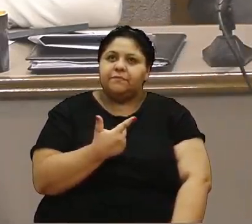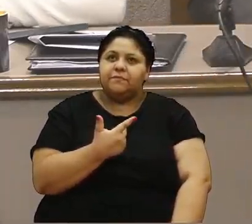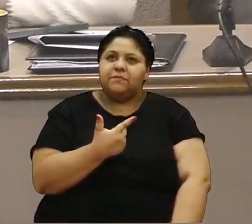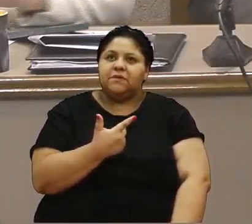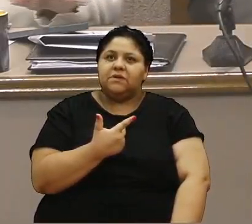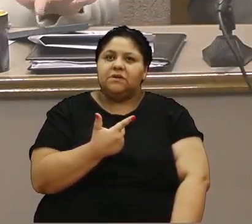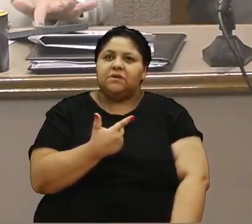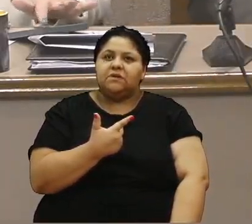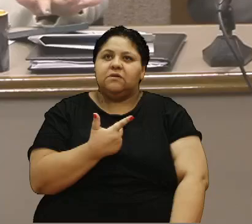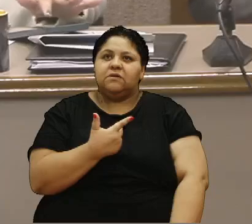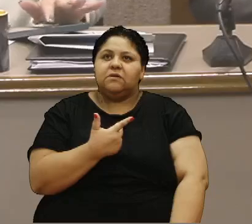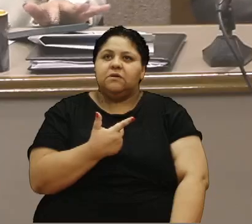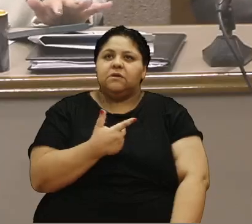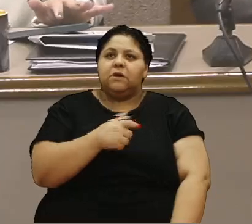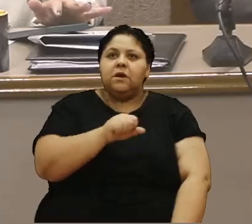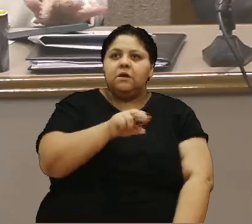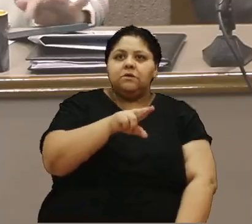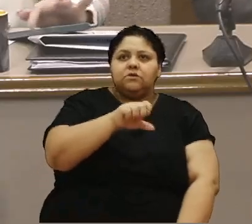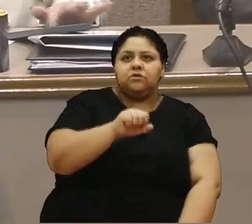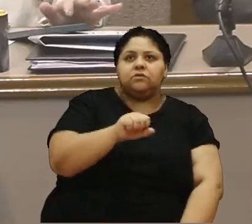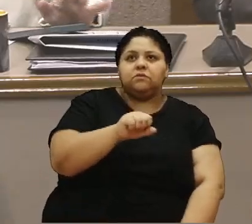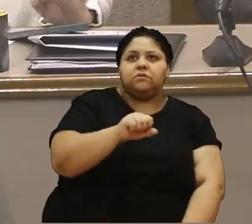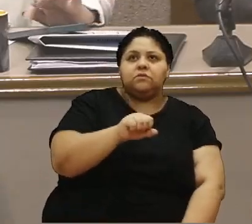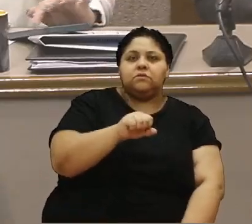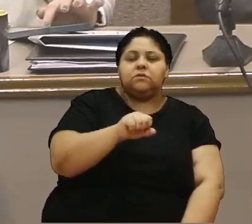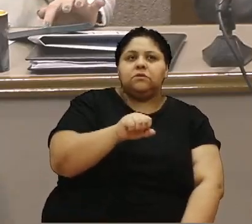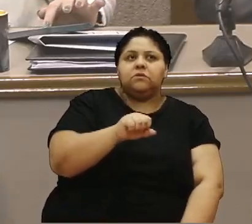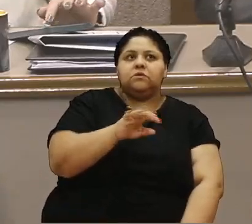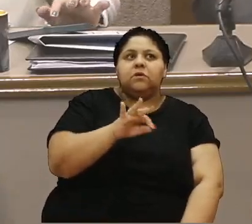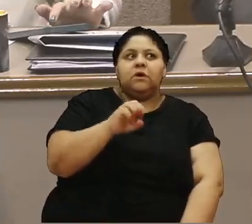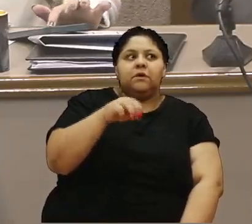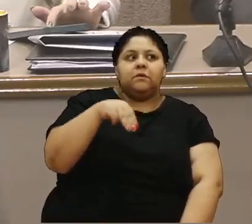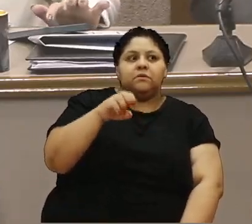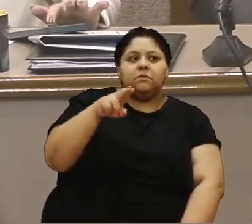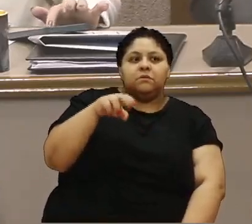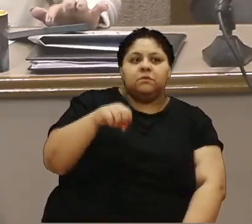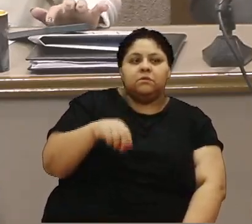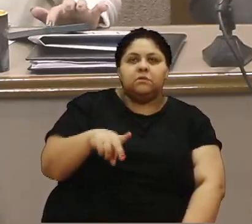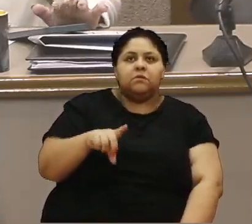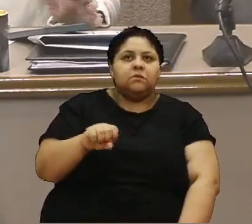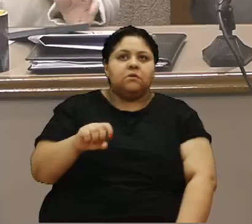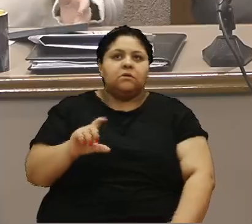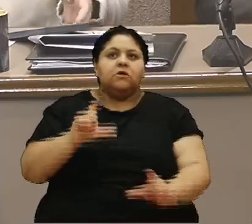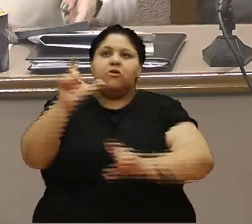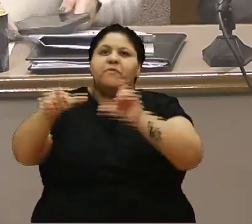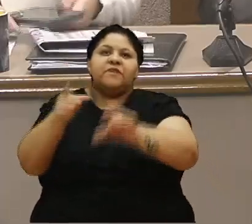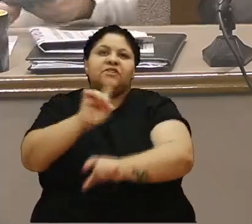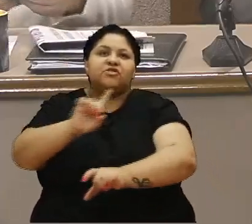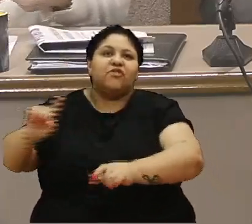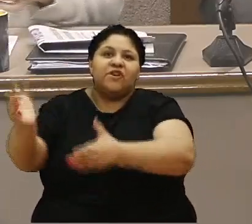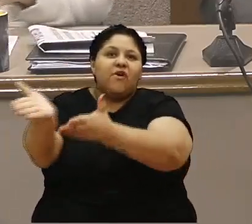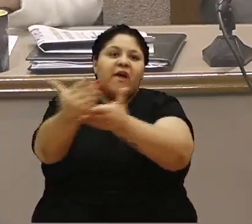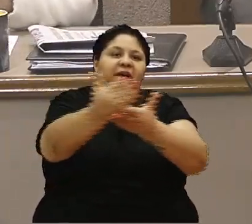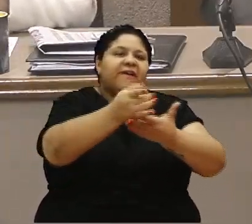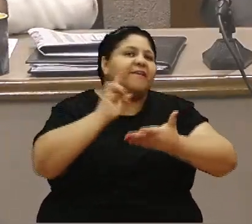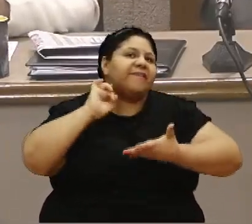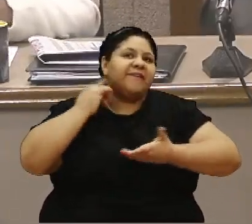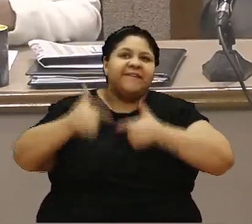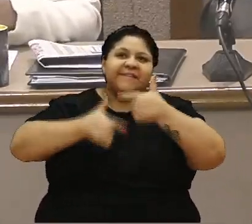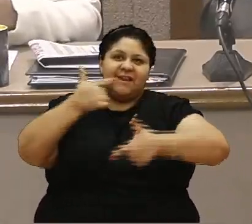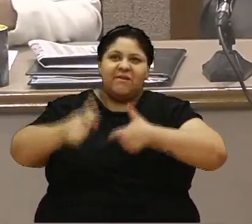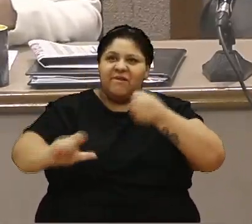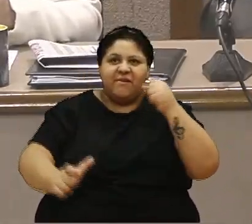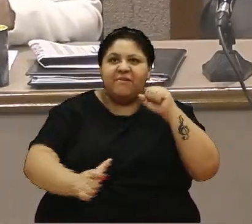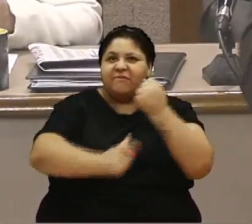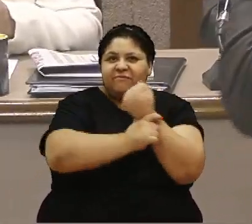Sugismundo travestido de catador de lixo, e eu falo com propriedade porque eu trabalhei na rua e eu trabalhei na segurança, porque pena